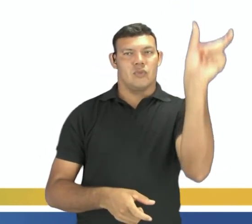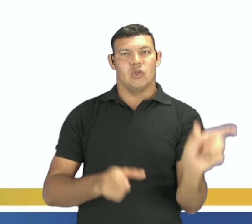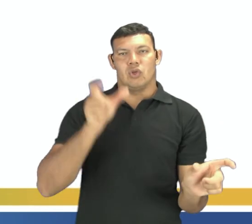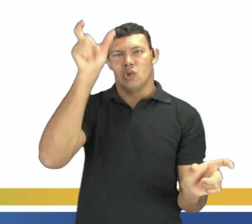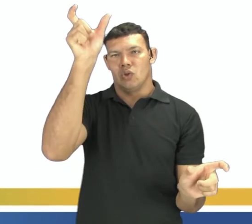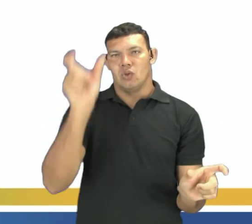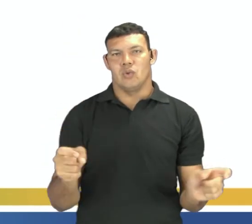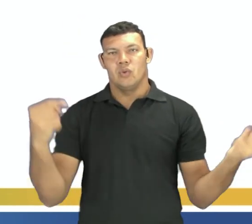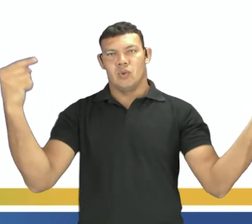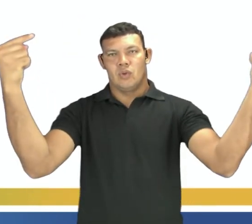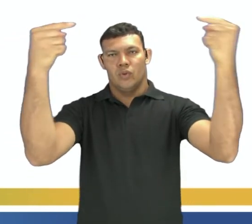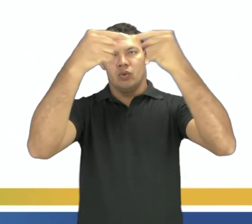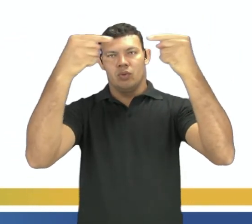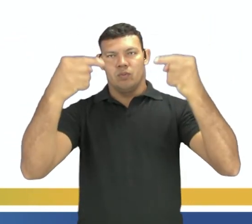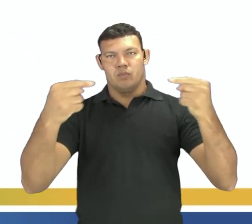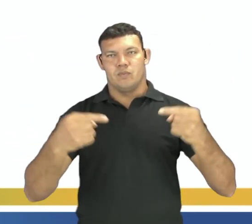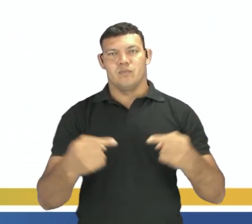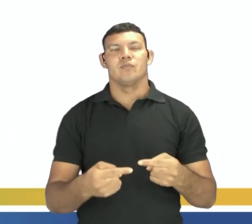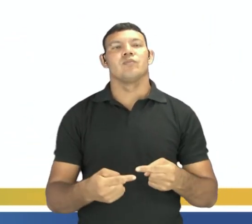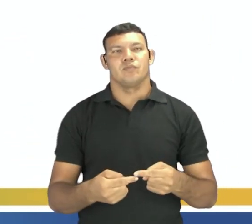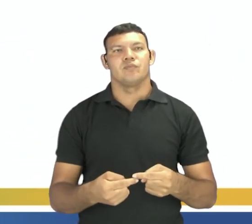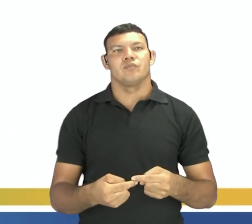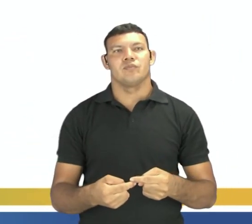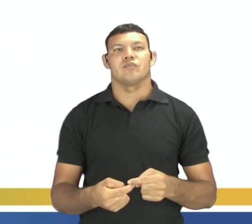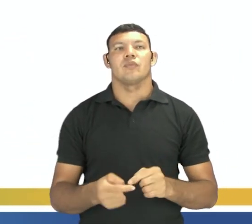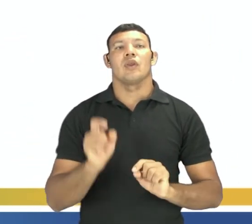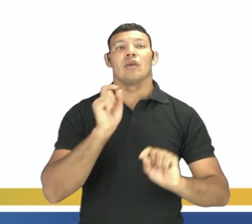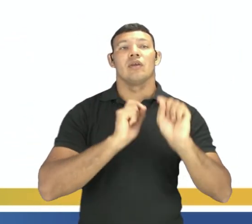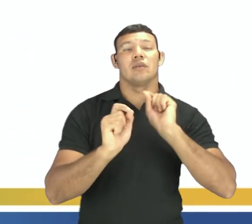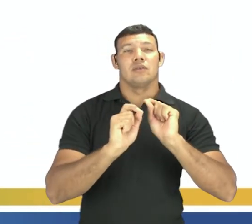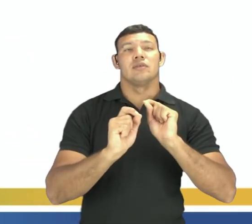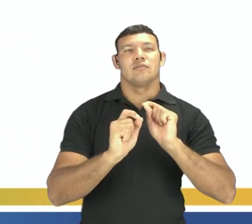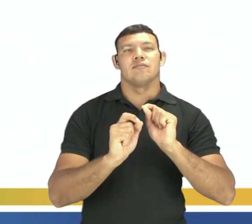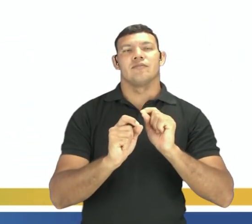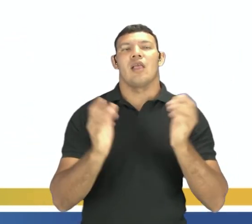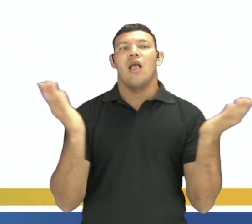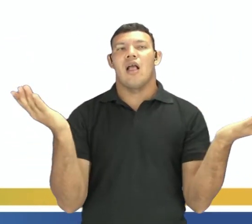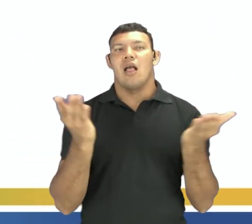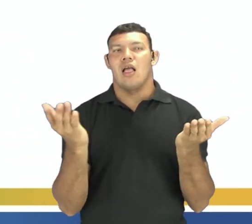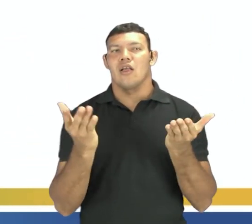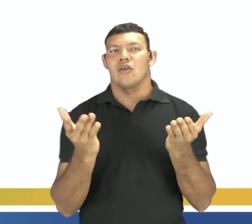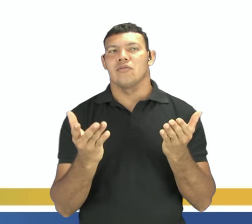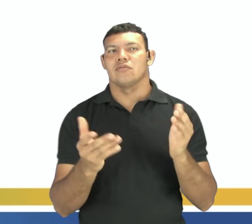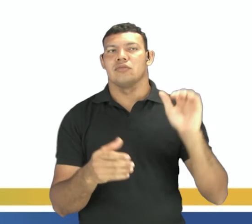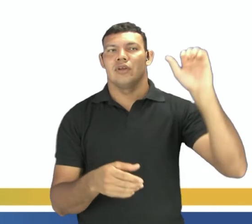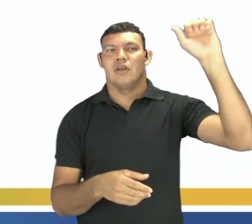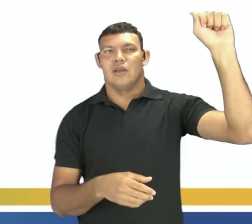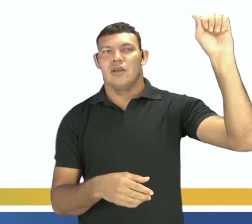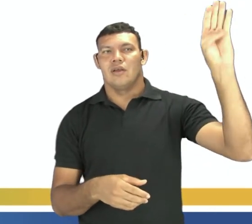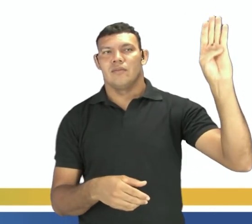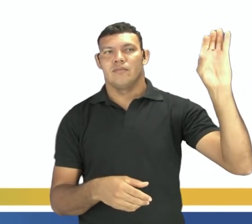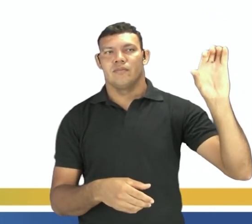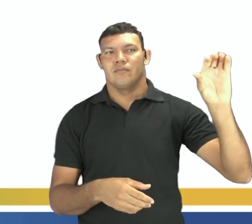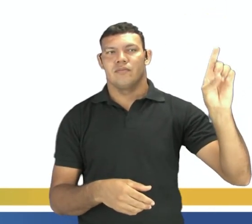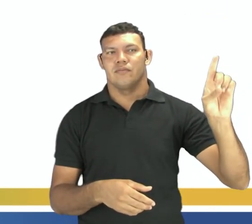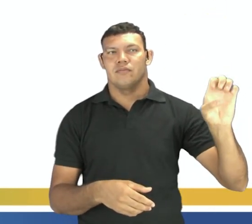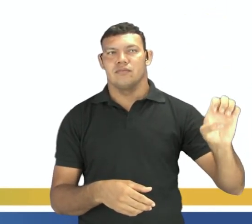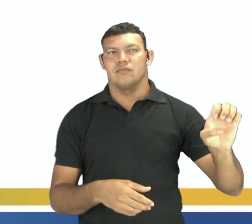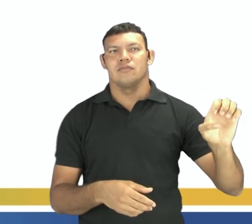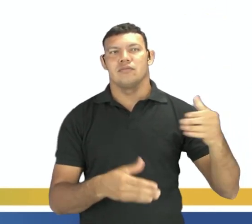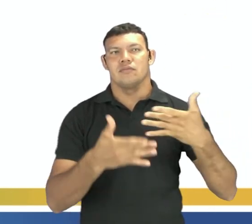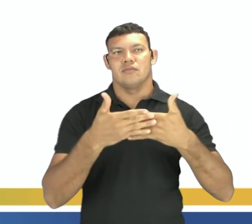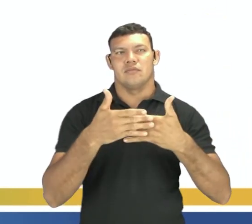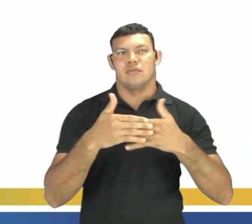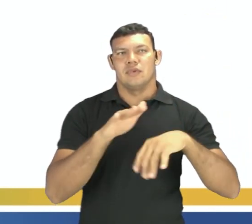epitelial, B, o tecido conjuntivo, C, o tecido sanguíneo, D, o tecido muscular e E,